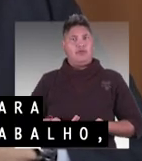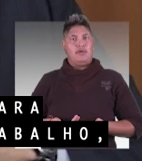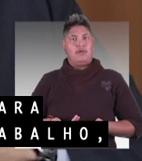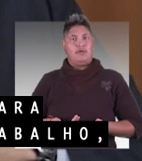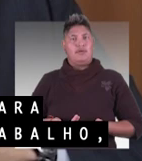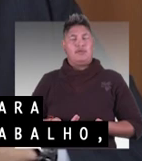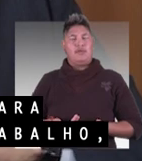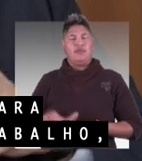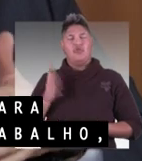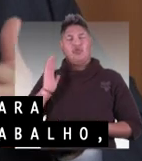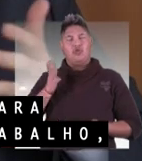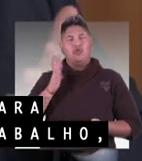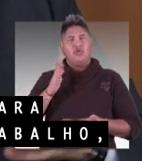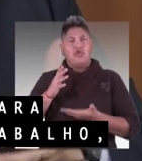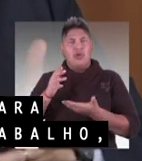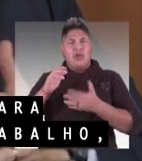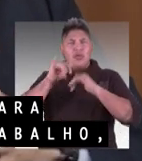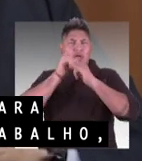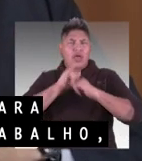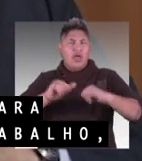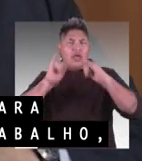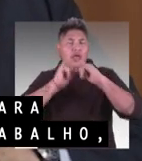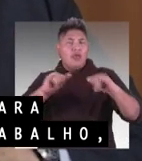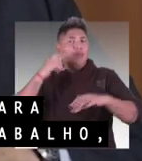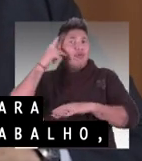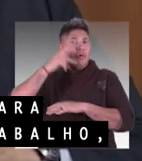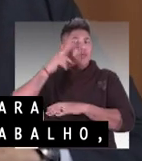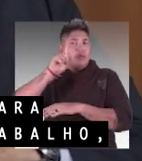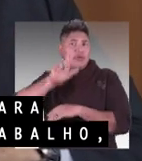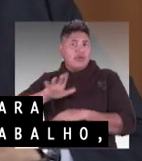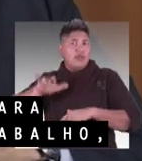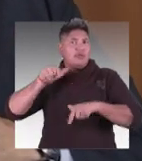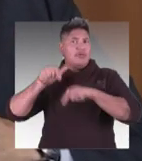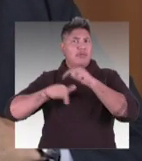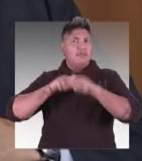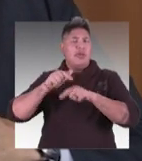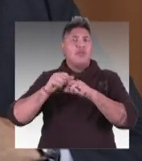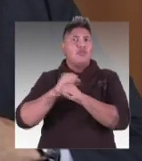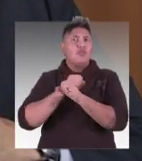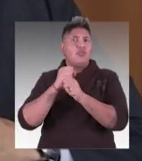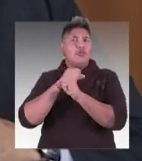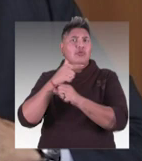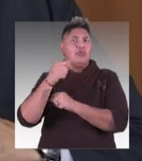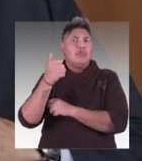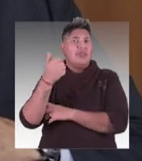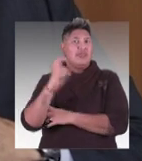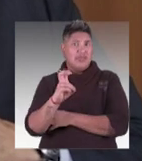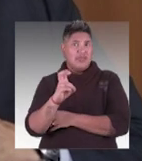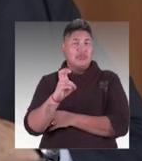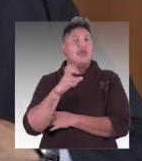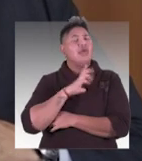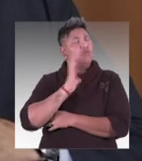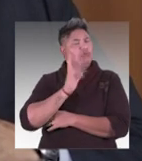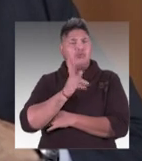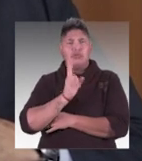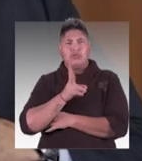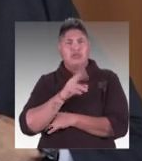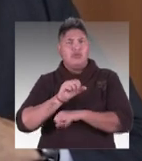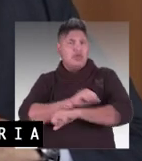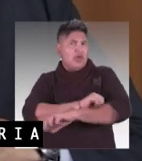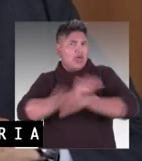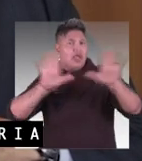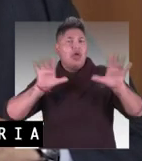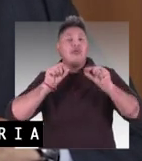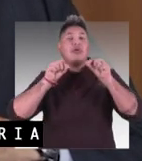Desde da campanha para Procurador-Geral do Trabalho, em 2015 ainda, eu sempre deixei muito claro que um